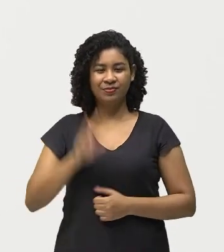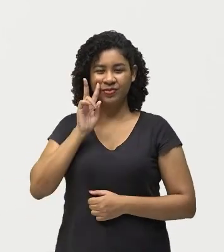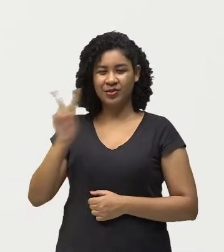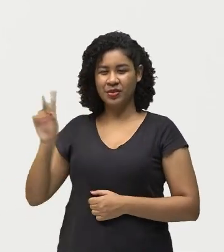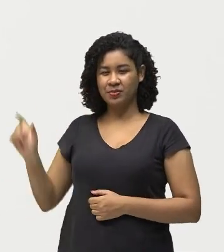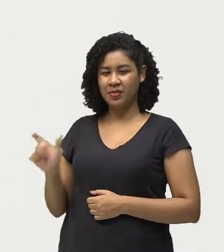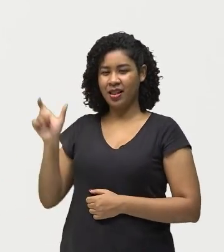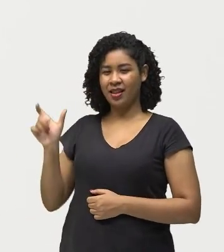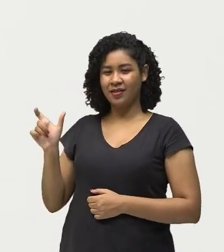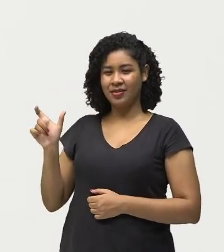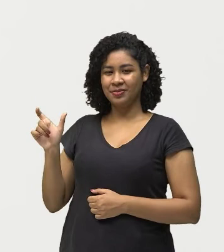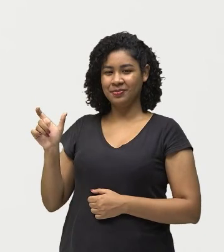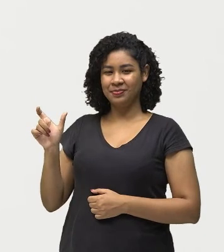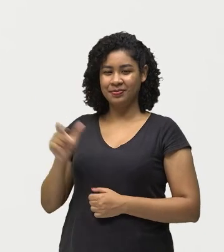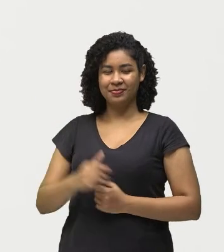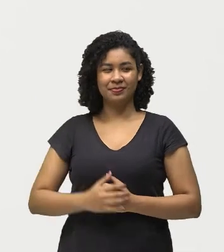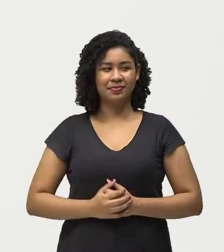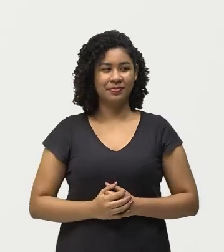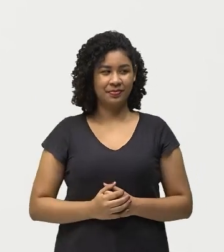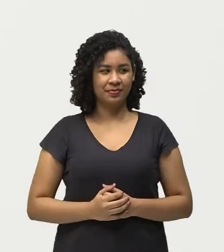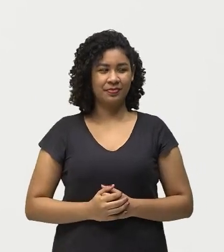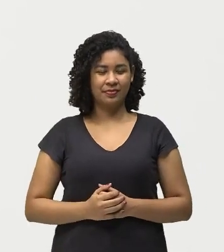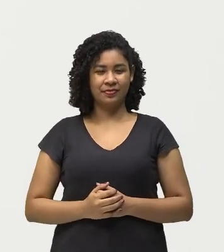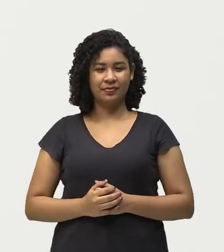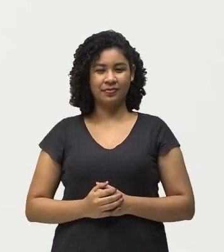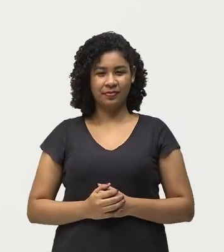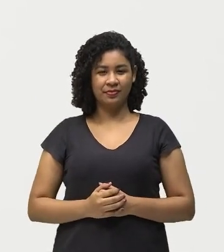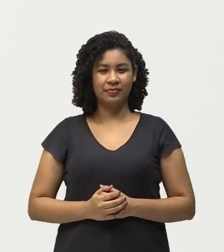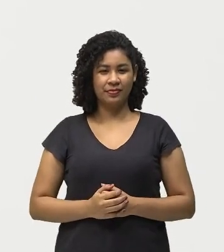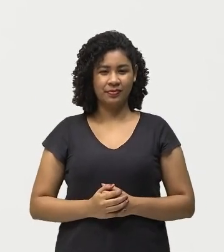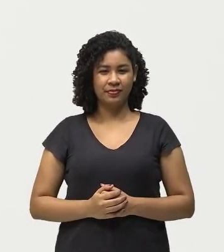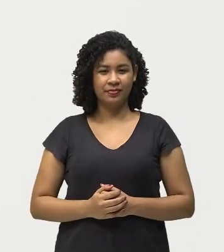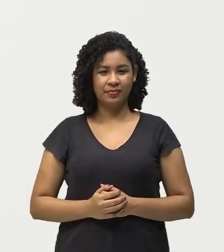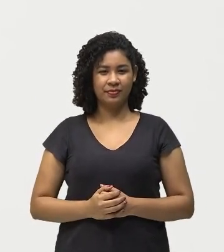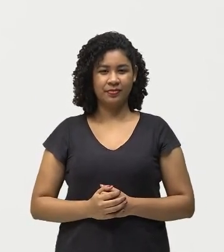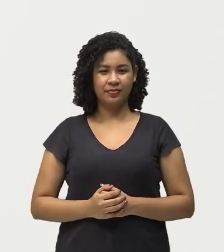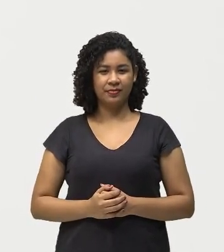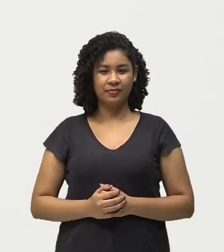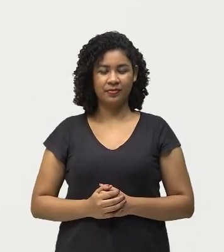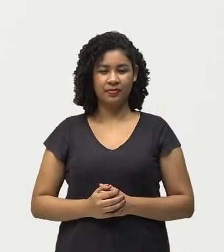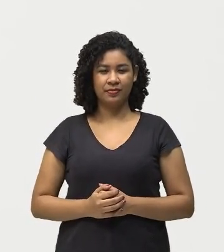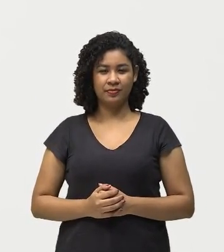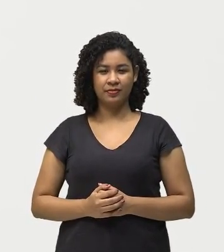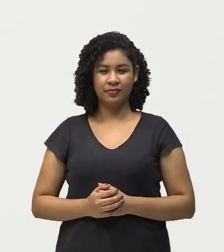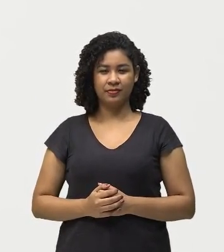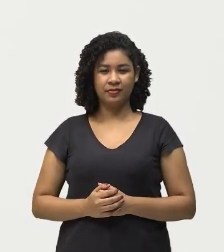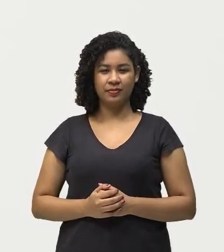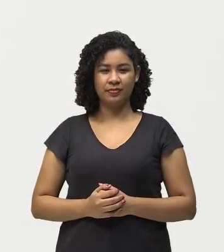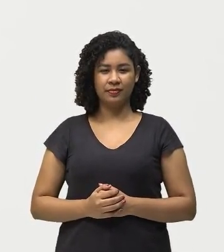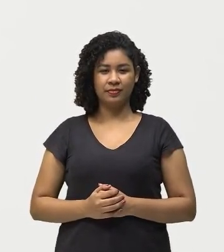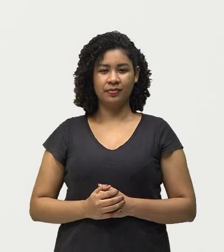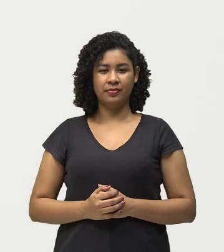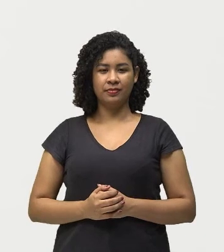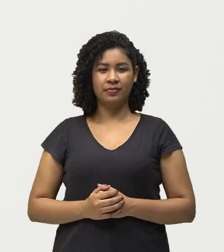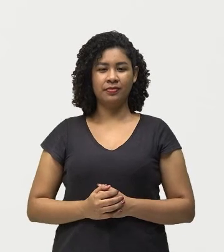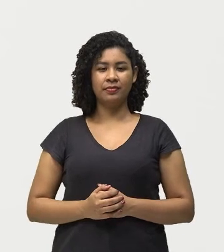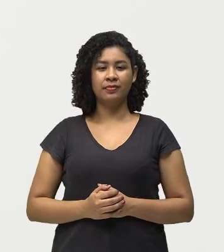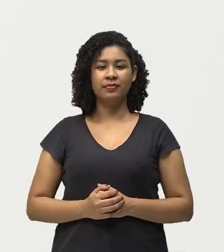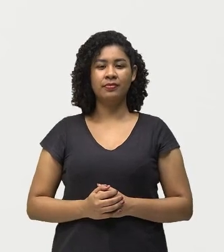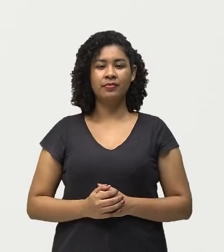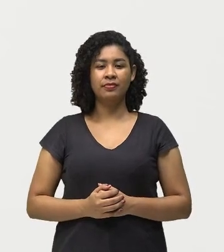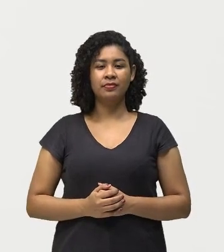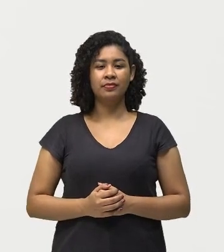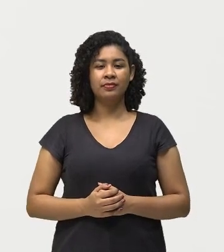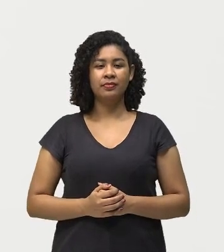aqui, ó, né? Area. Such as the biomedical area of the